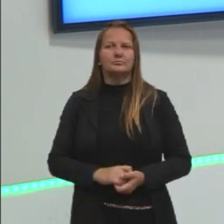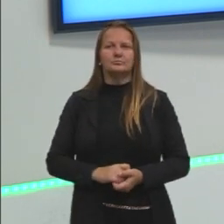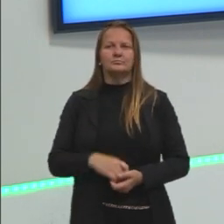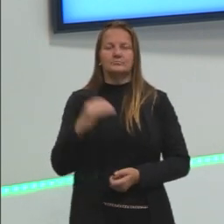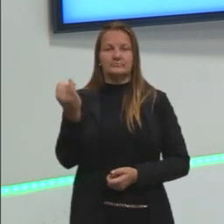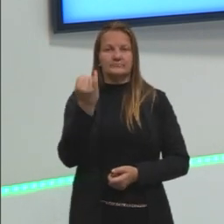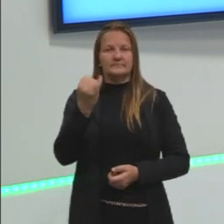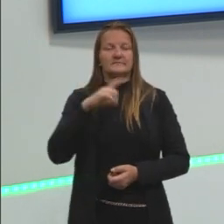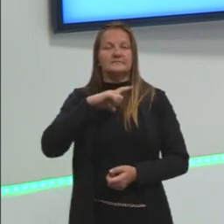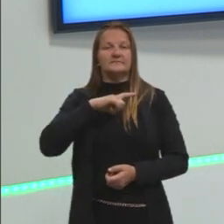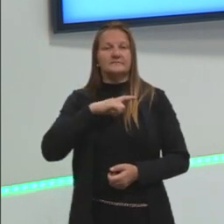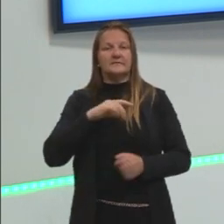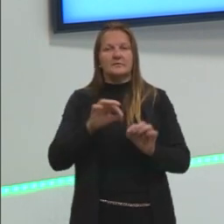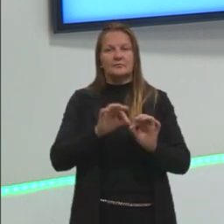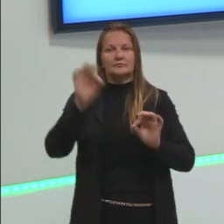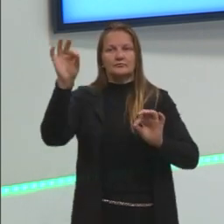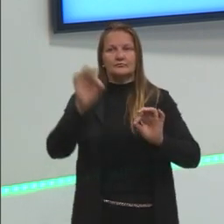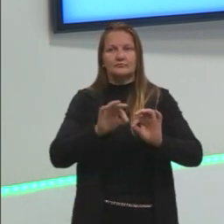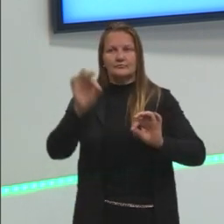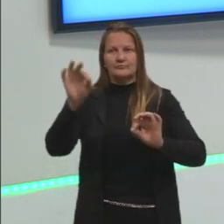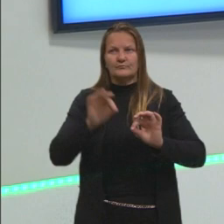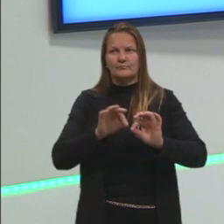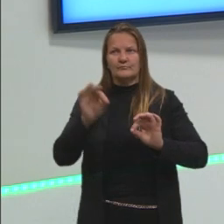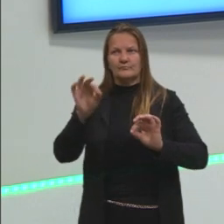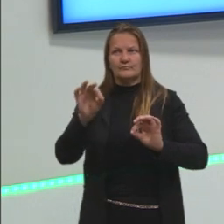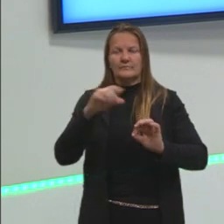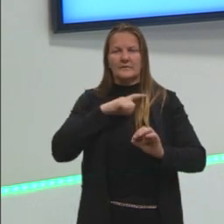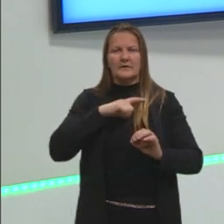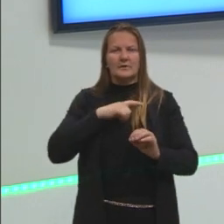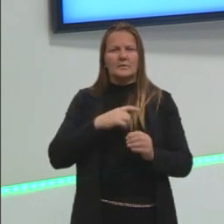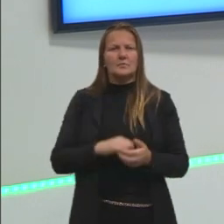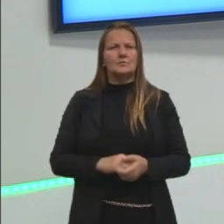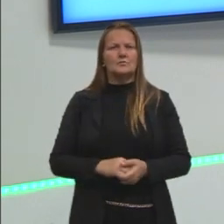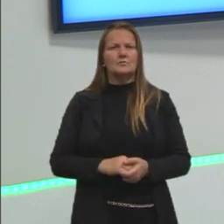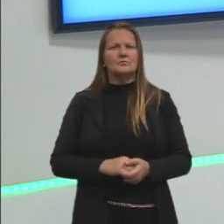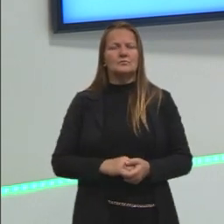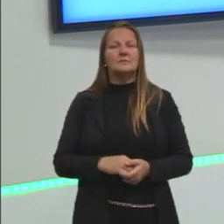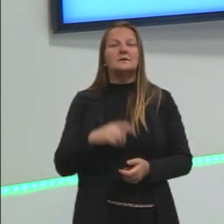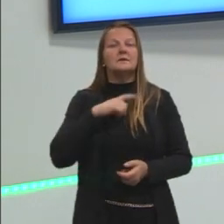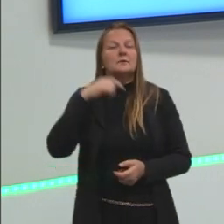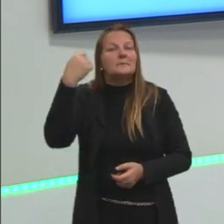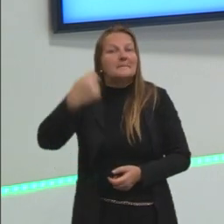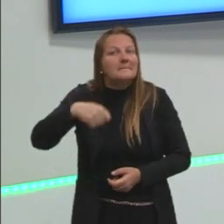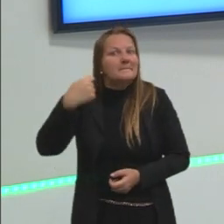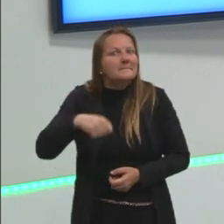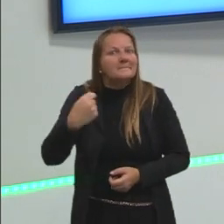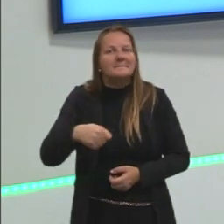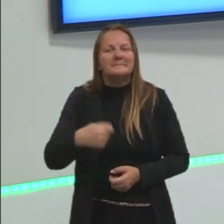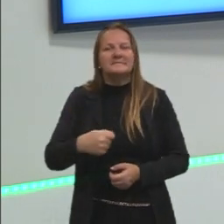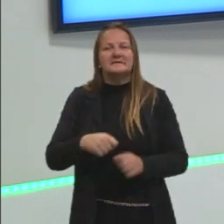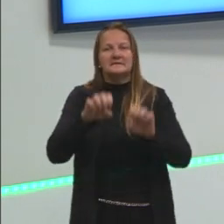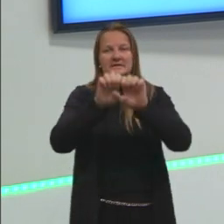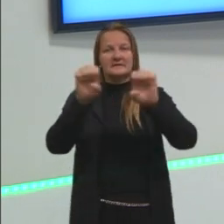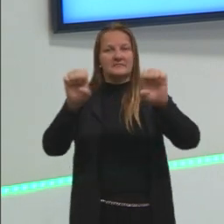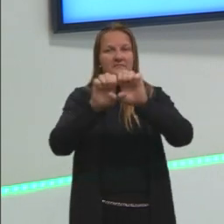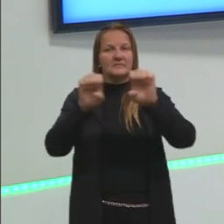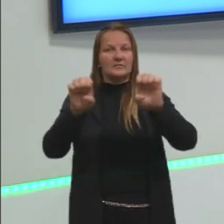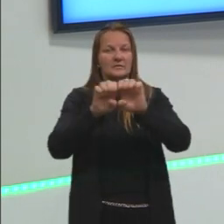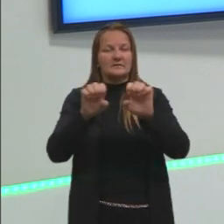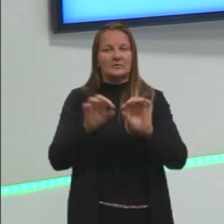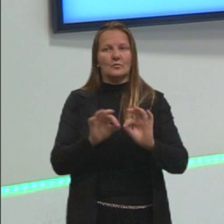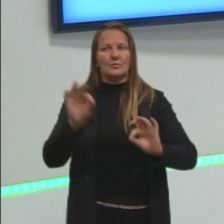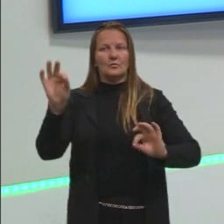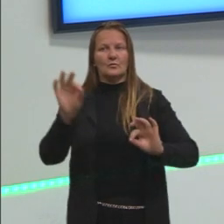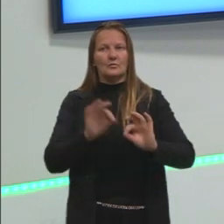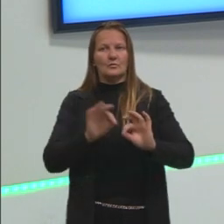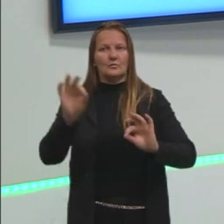for uma reta ou até aqui né um segmento de reta nós precisamos utilizar a equação da reta